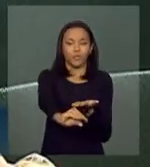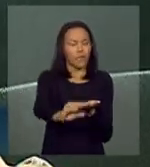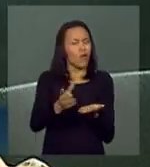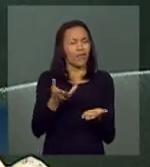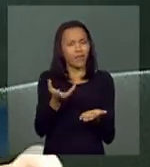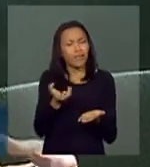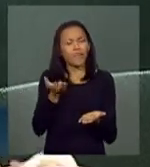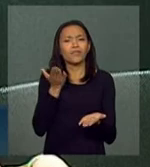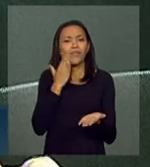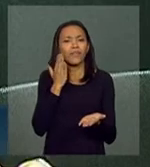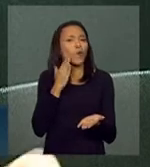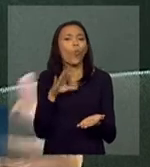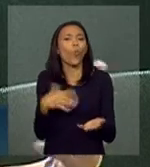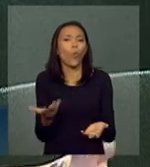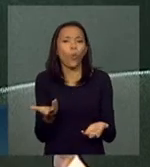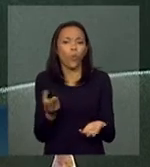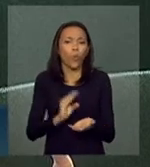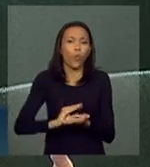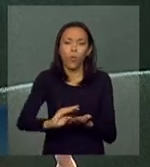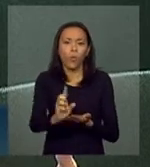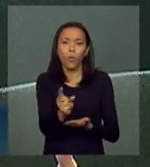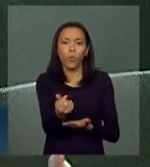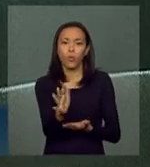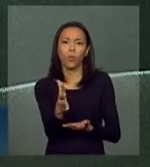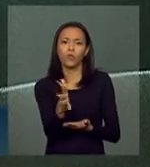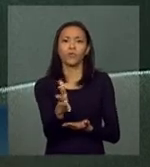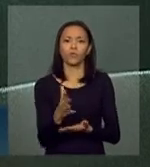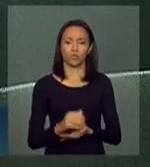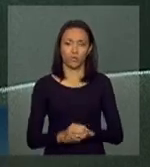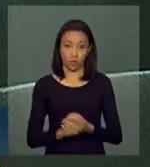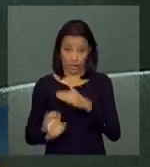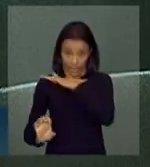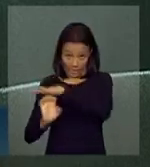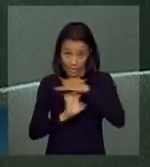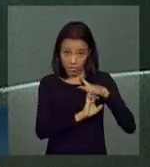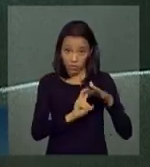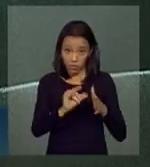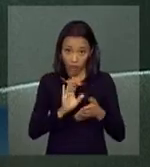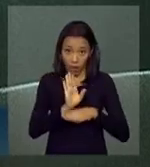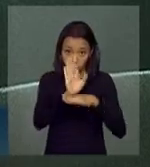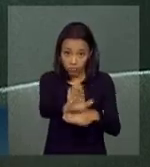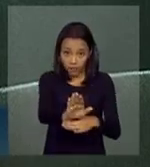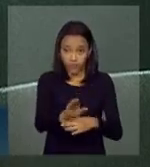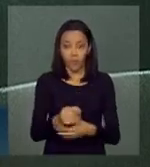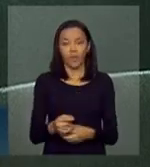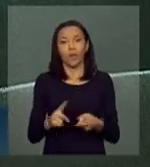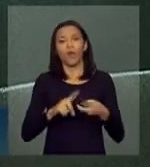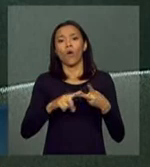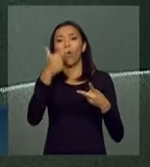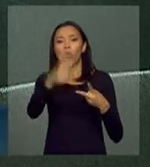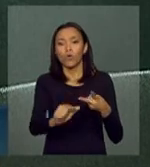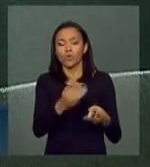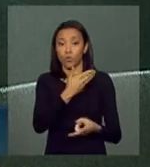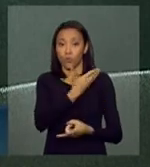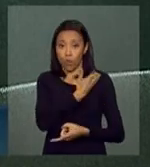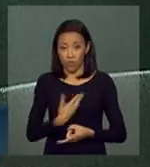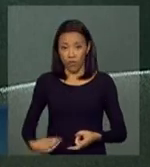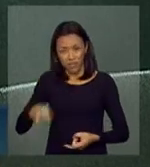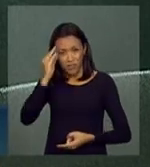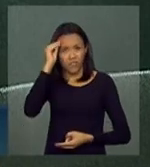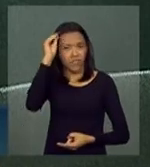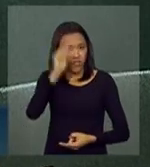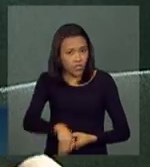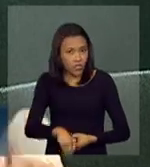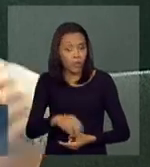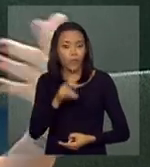gostaria de entender que investimento é esse, de quanto que a gente está falando, mais ou menos. Além disso, se o governo desistiu de retomar as